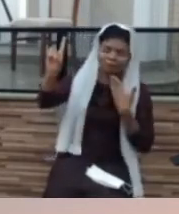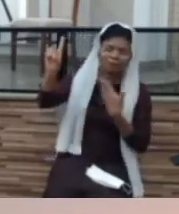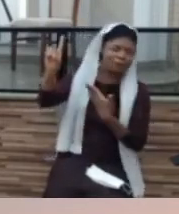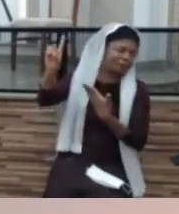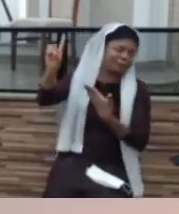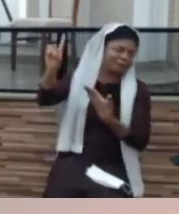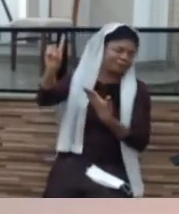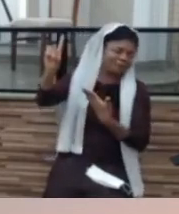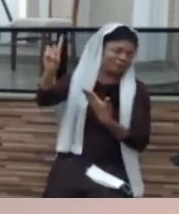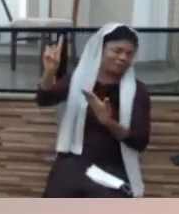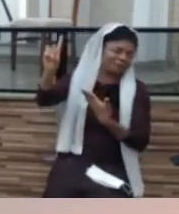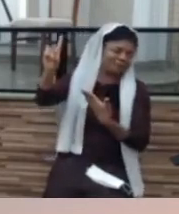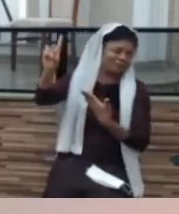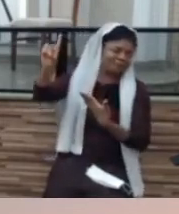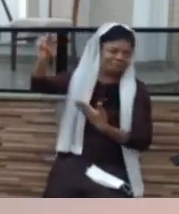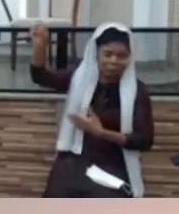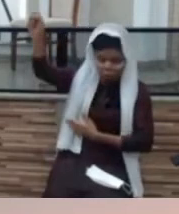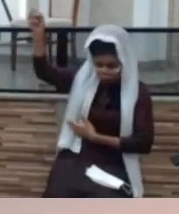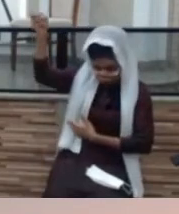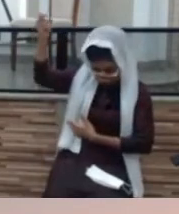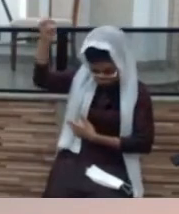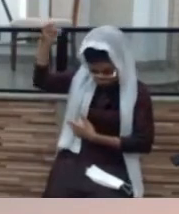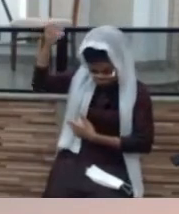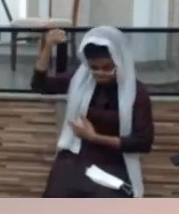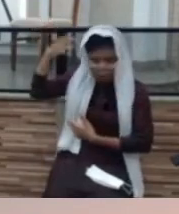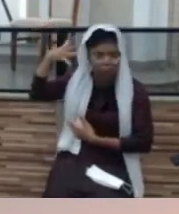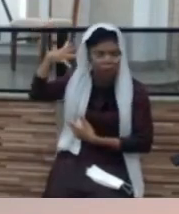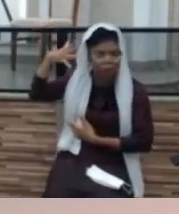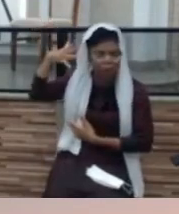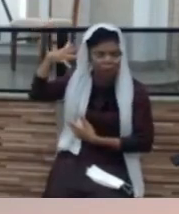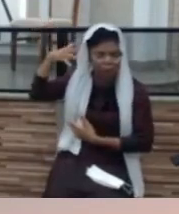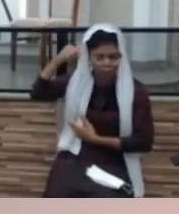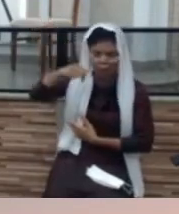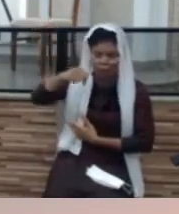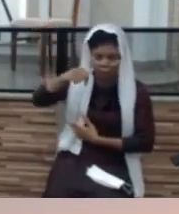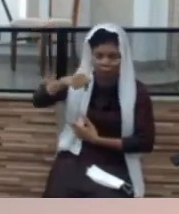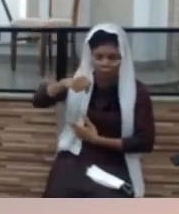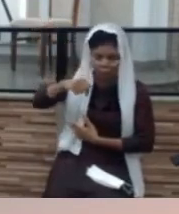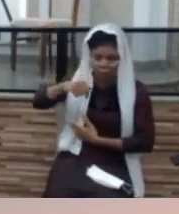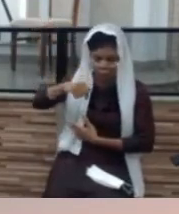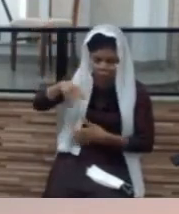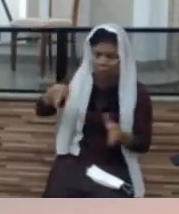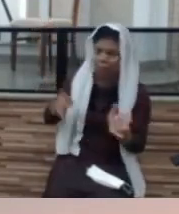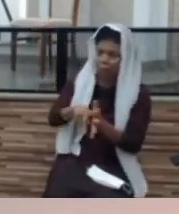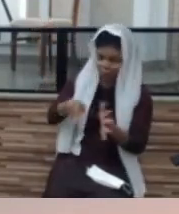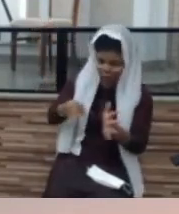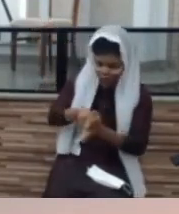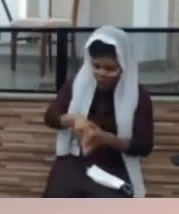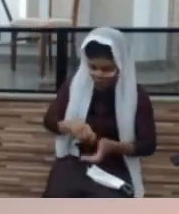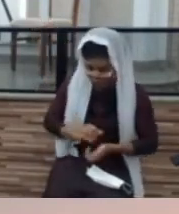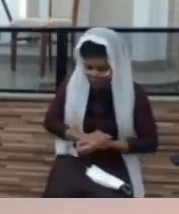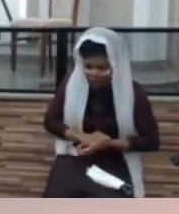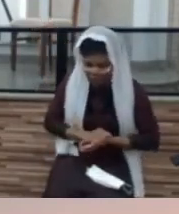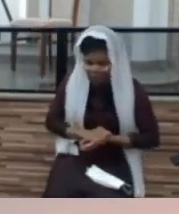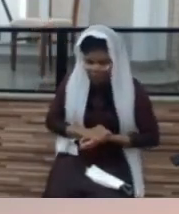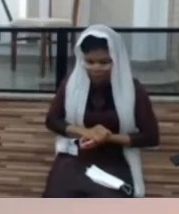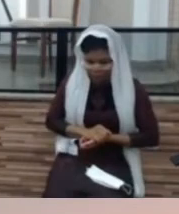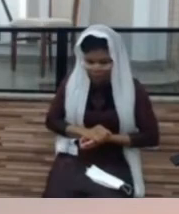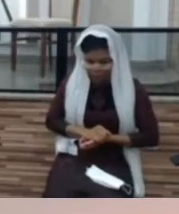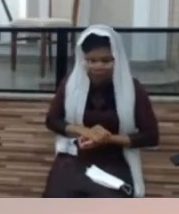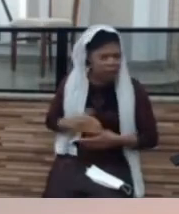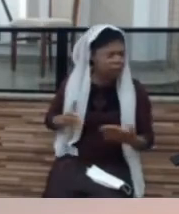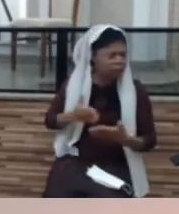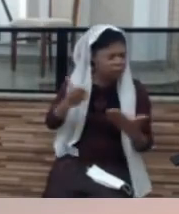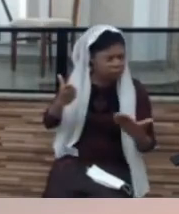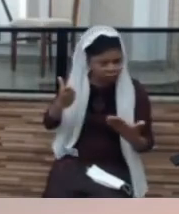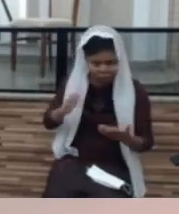o que vem de Deus, é isso que fica aqui dentro. Glória ao nome do Senhor. Então, queridos irmãos, passou um